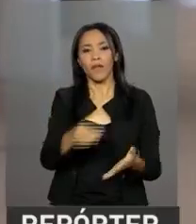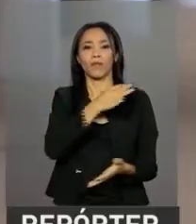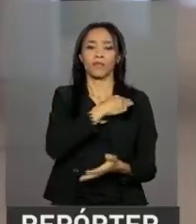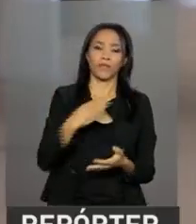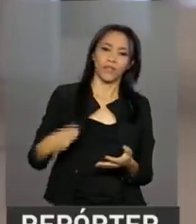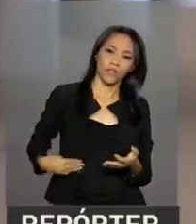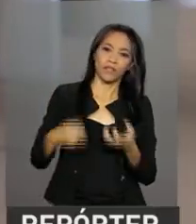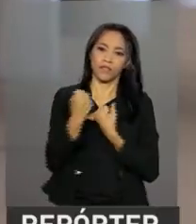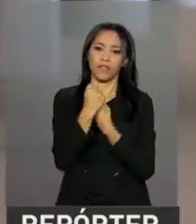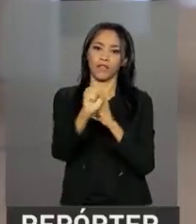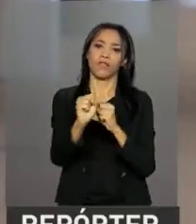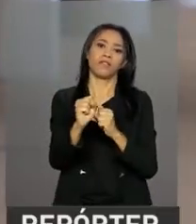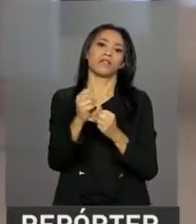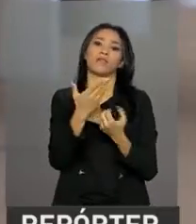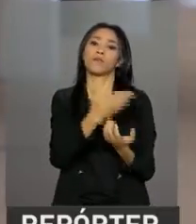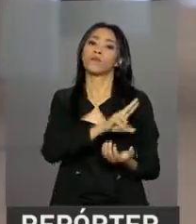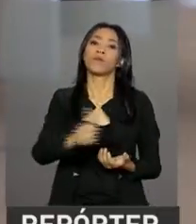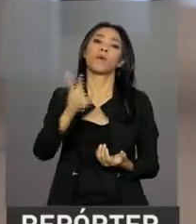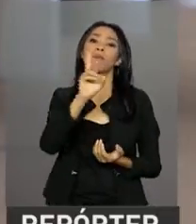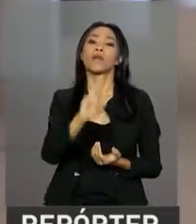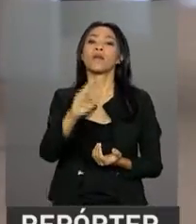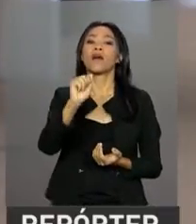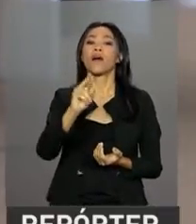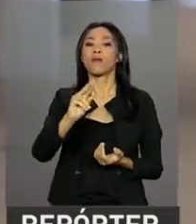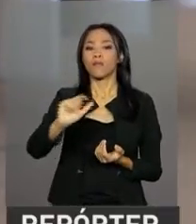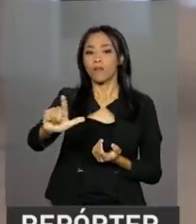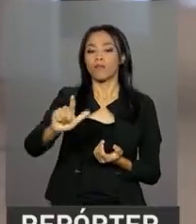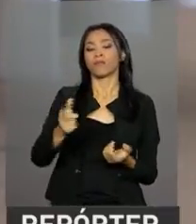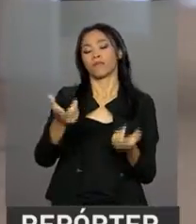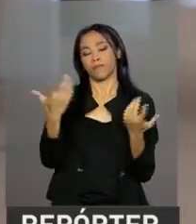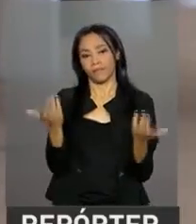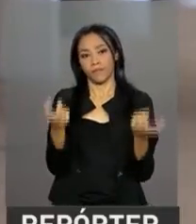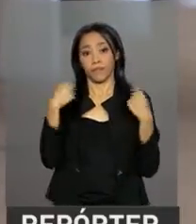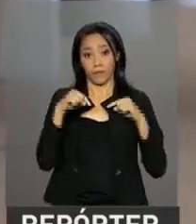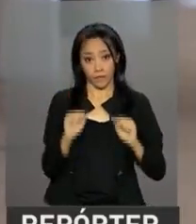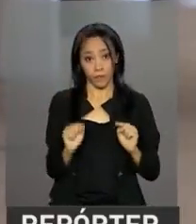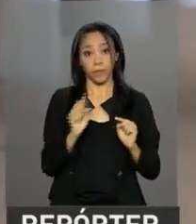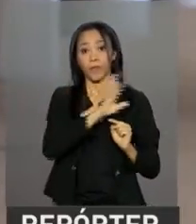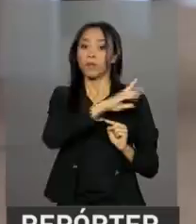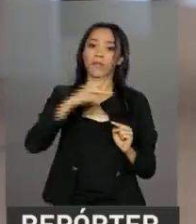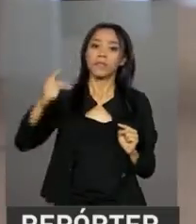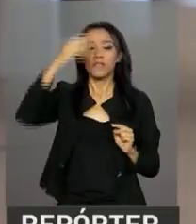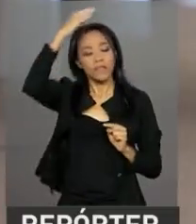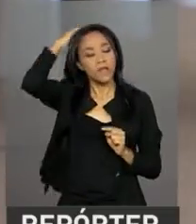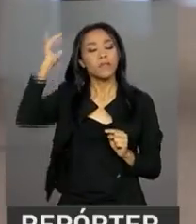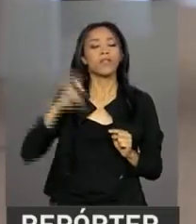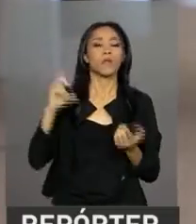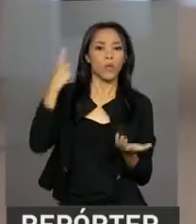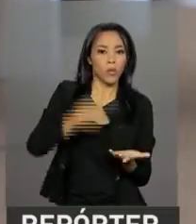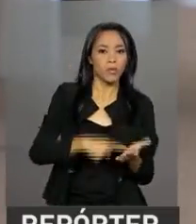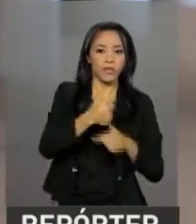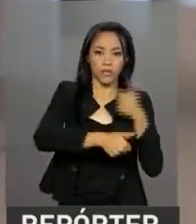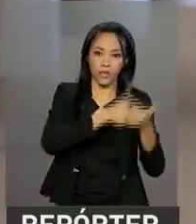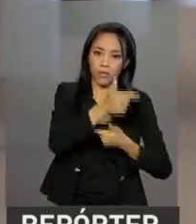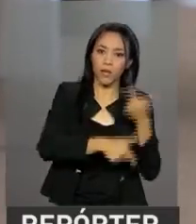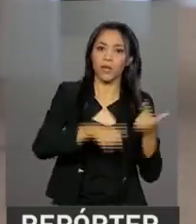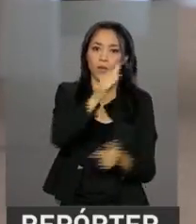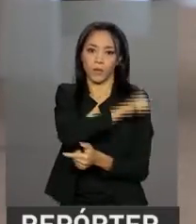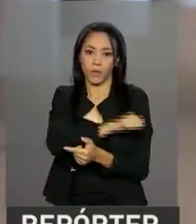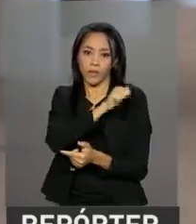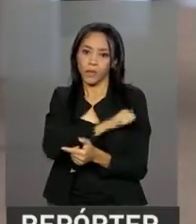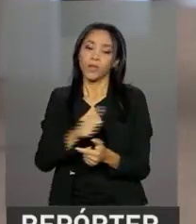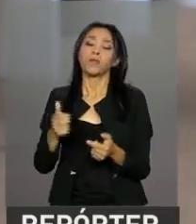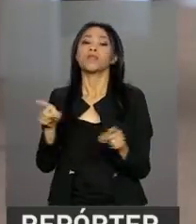defesa o ministro raul jungmann dentro como eu falei então presidente temer ele cumpre agenda no rio de janeiro tem agenda também são paulo